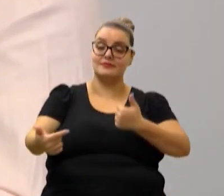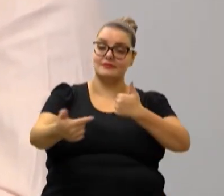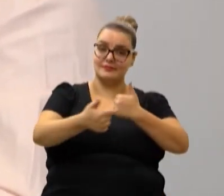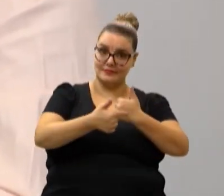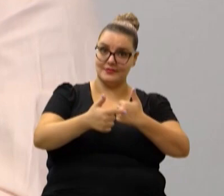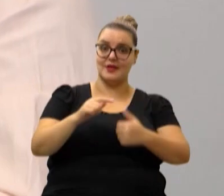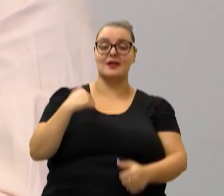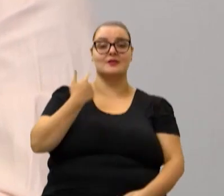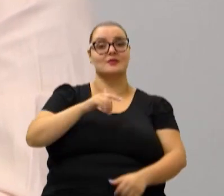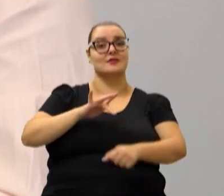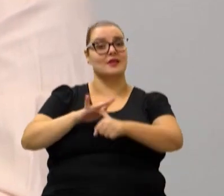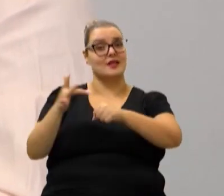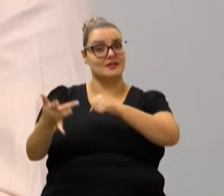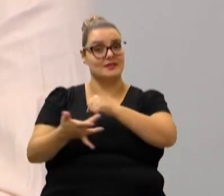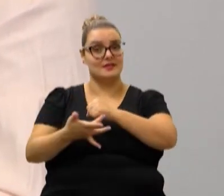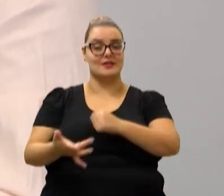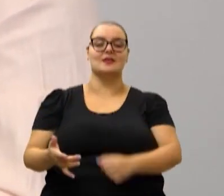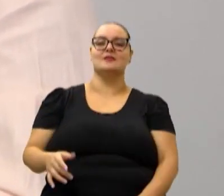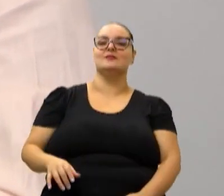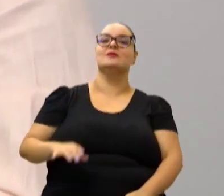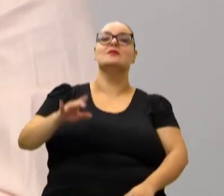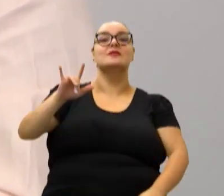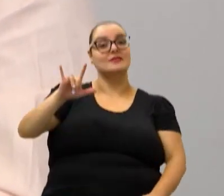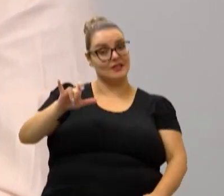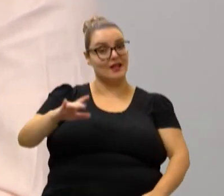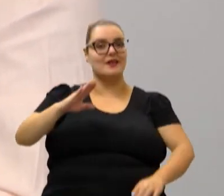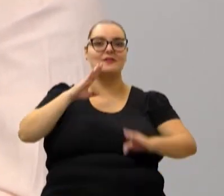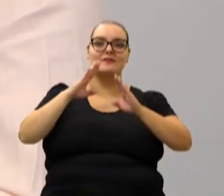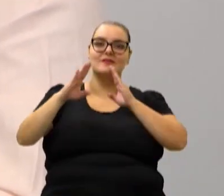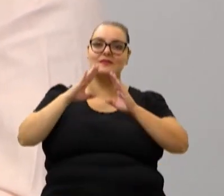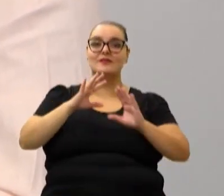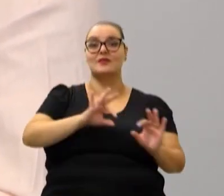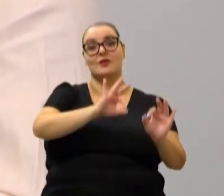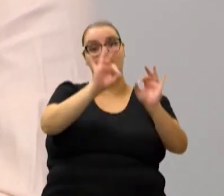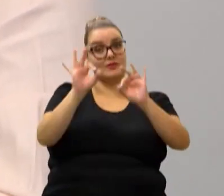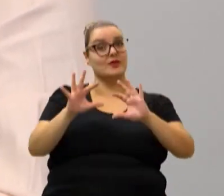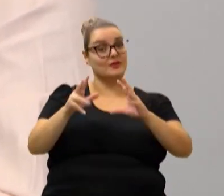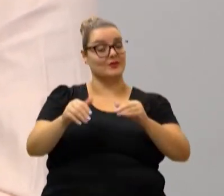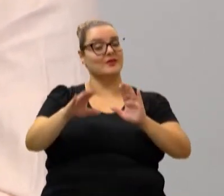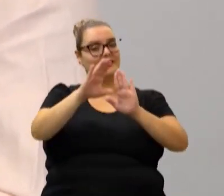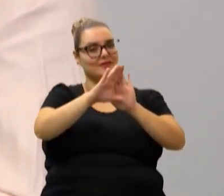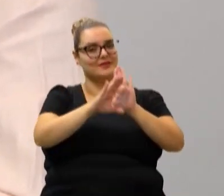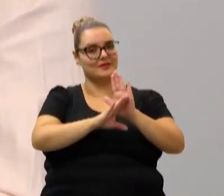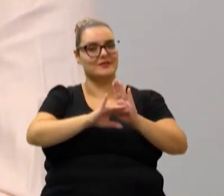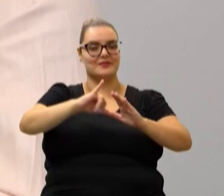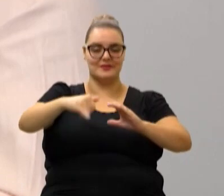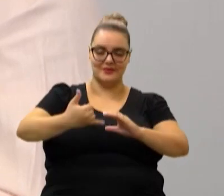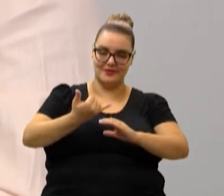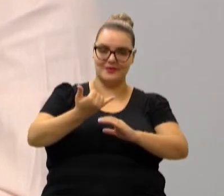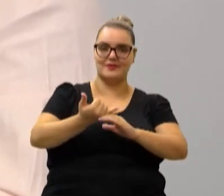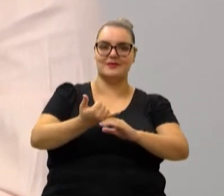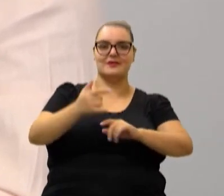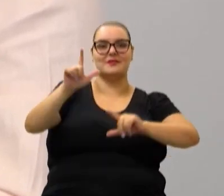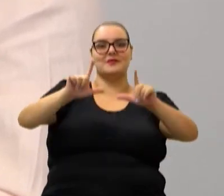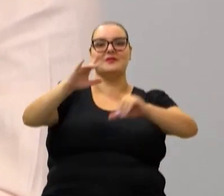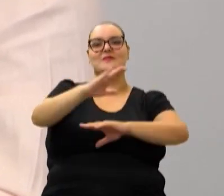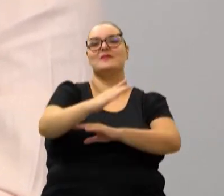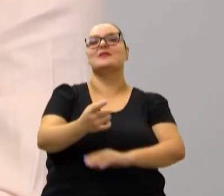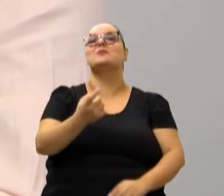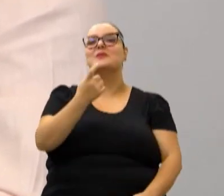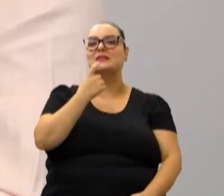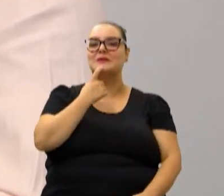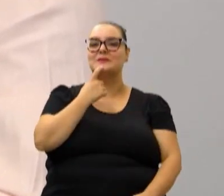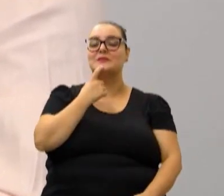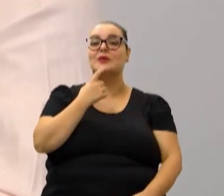Lembrando para vocês curtirem a nossa rede social, o nosso Instagram, o nosso Facebook e acompanhar toda a nossa programação no YouTube,